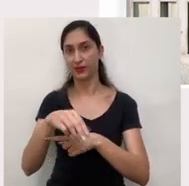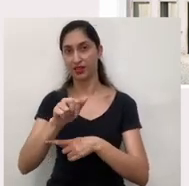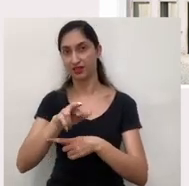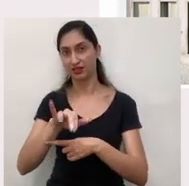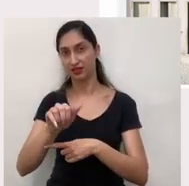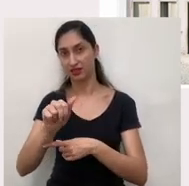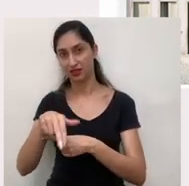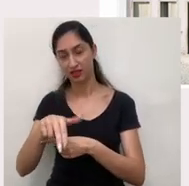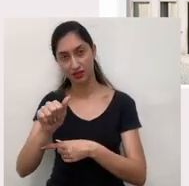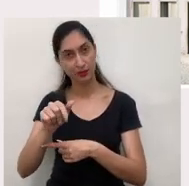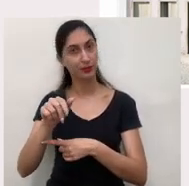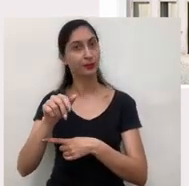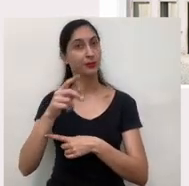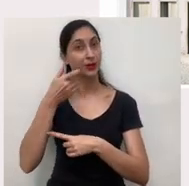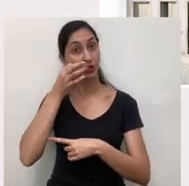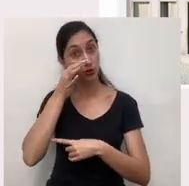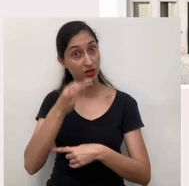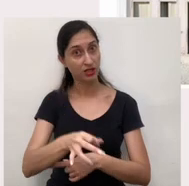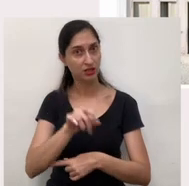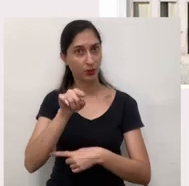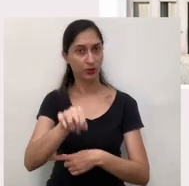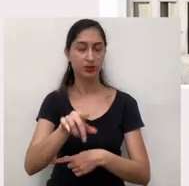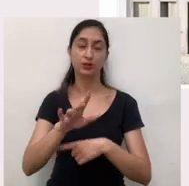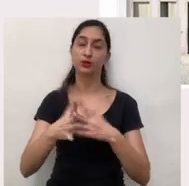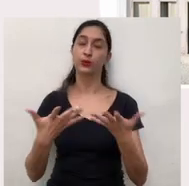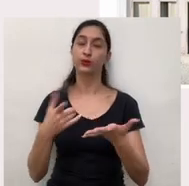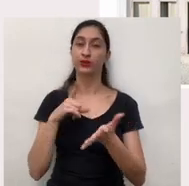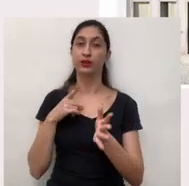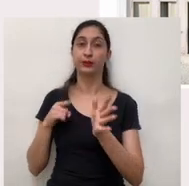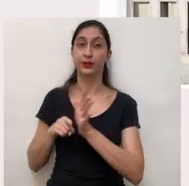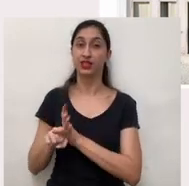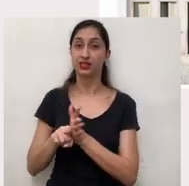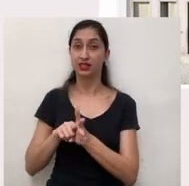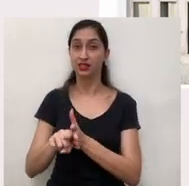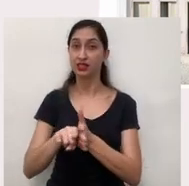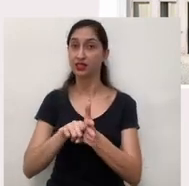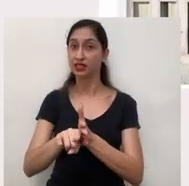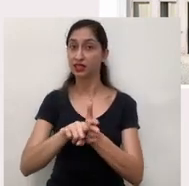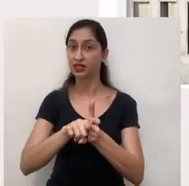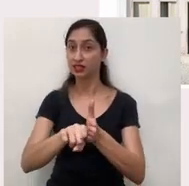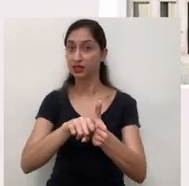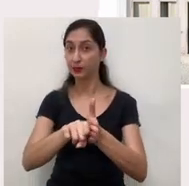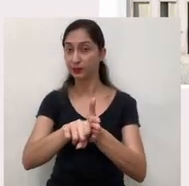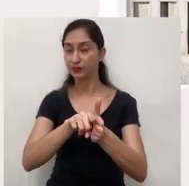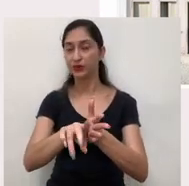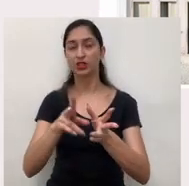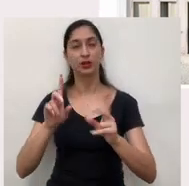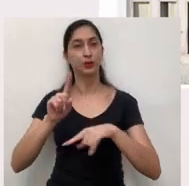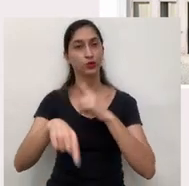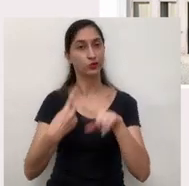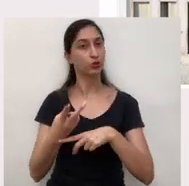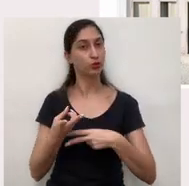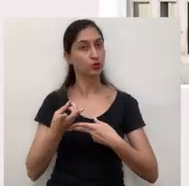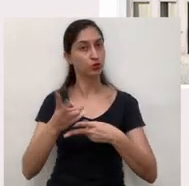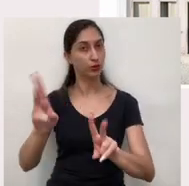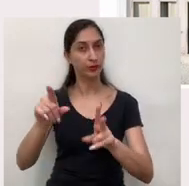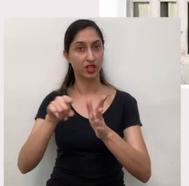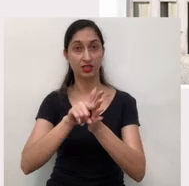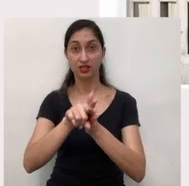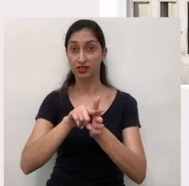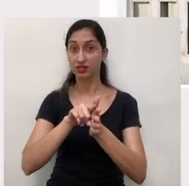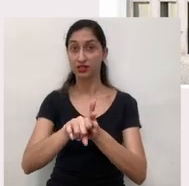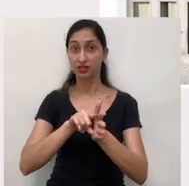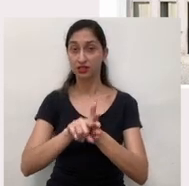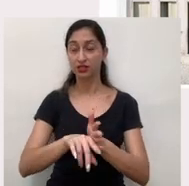essa pesquisa, ela fez durante um tempo, ela continuou essa pesquisa, né, com o